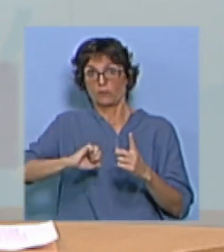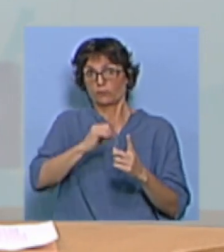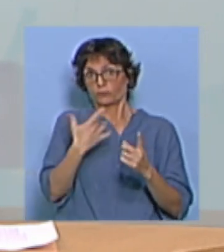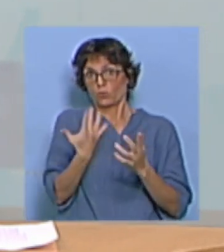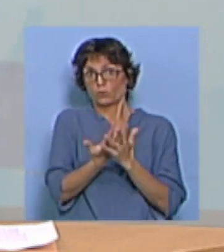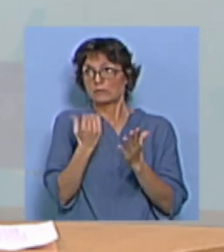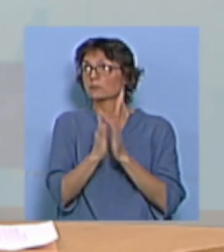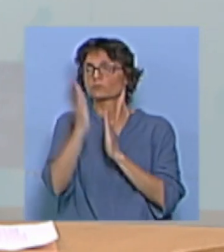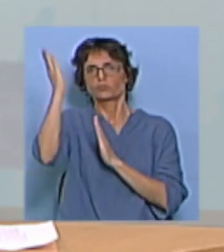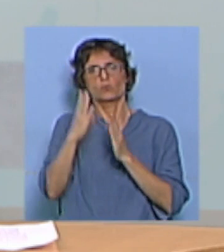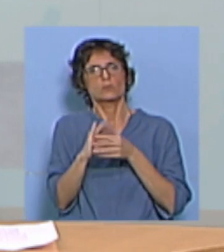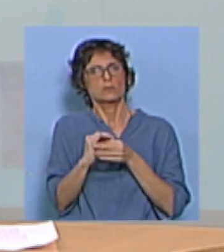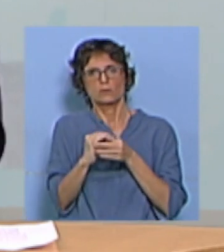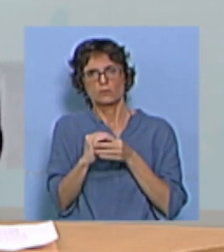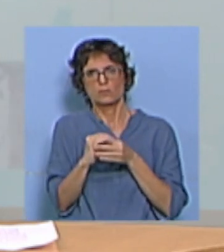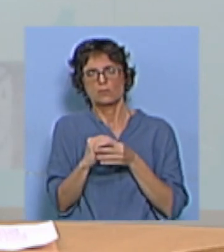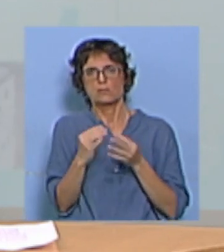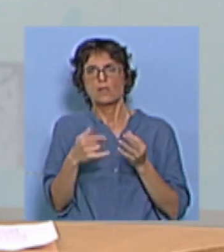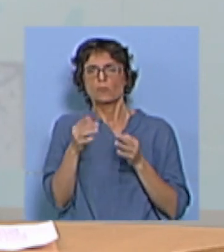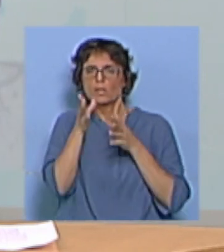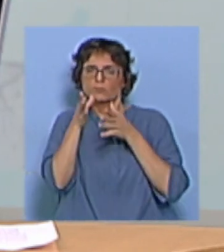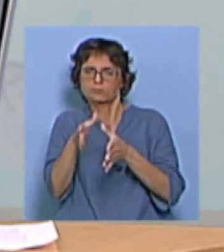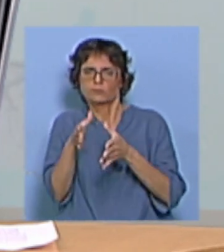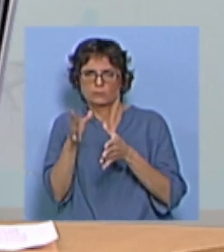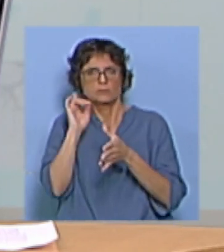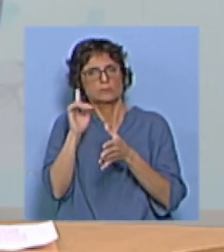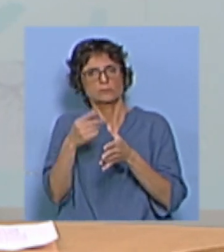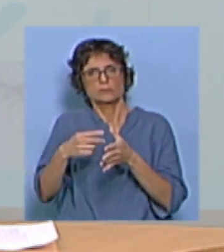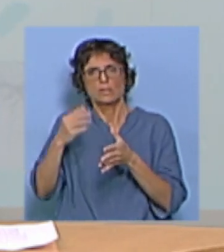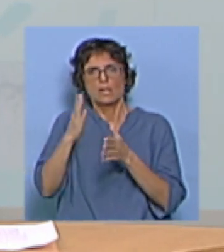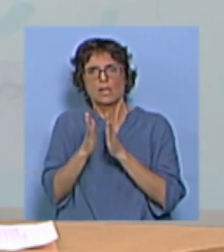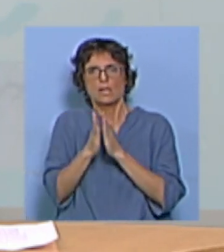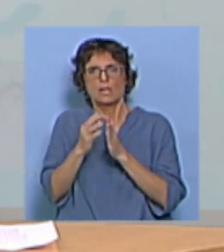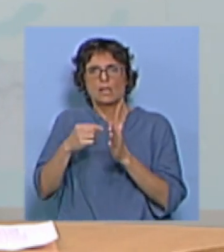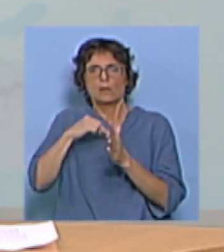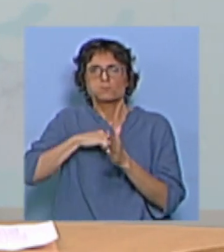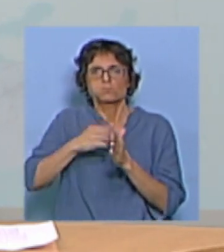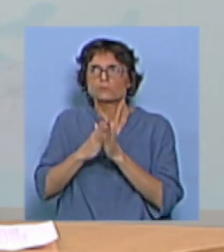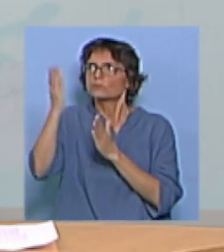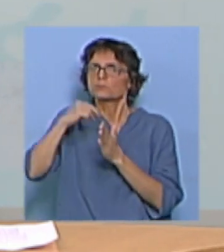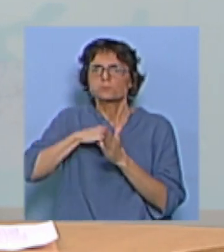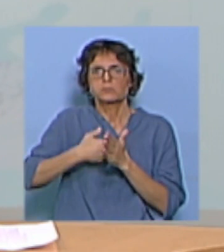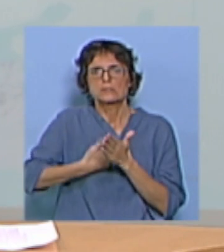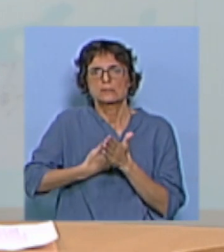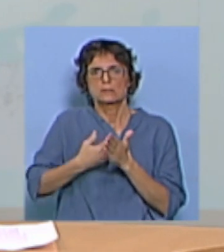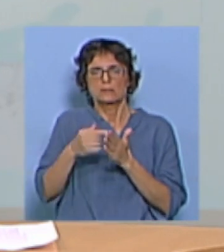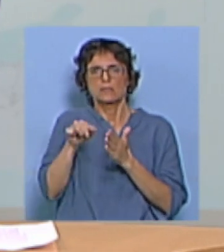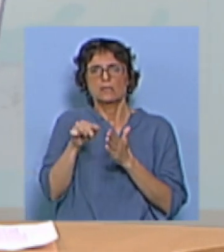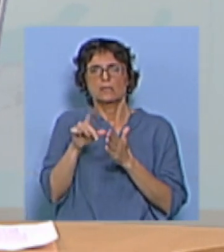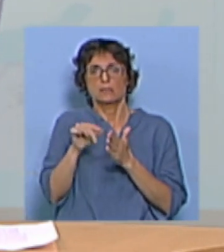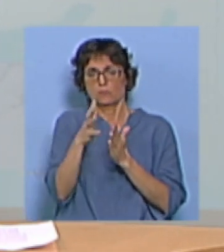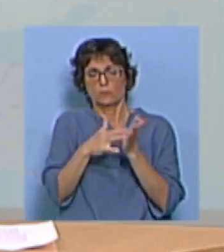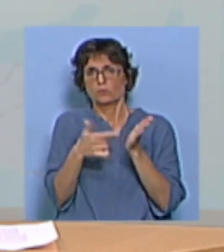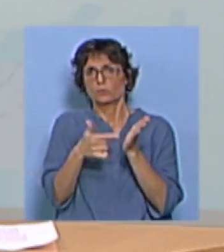Portanto, reencontrar também o sentido central da sua presença nas nossas vidas e também, com um lamento, está no